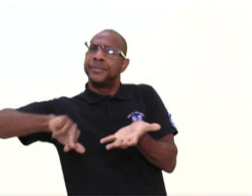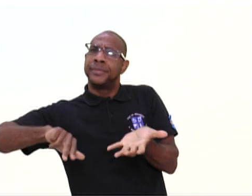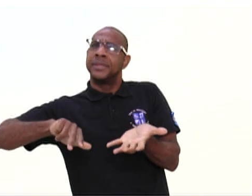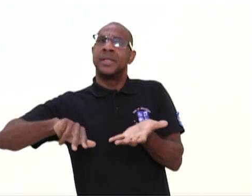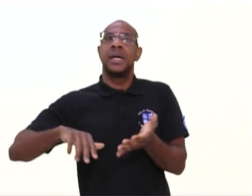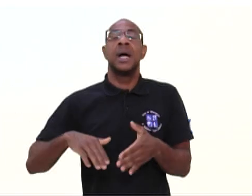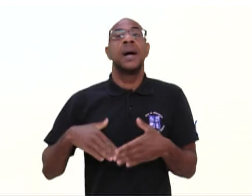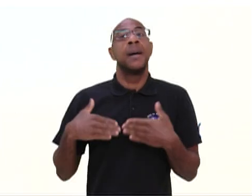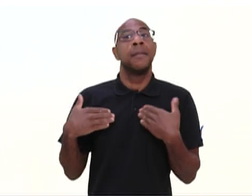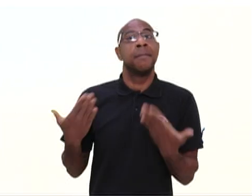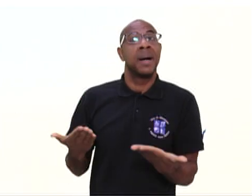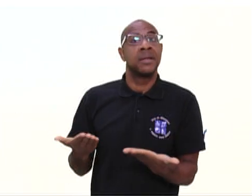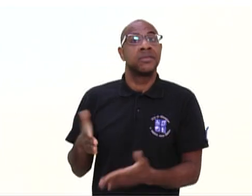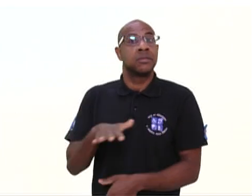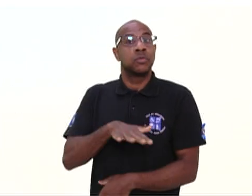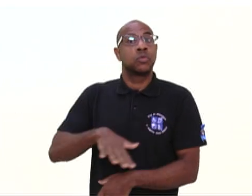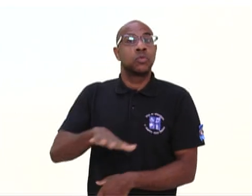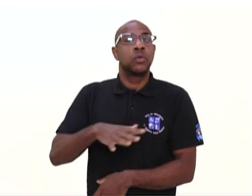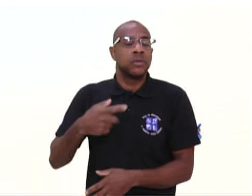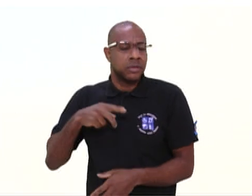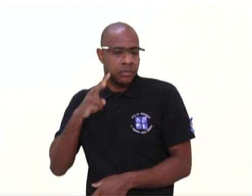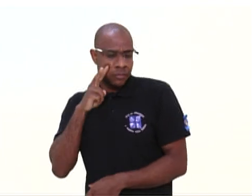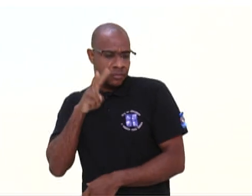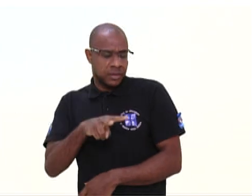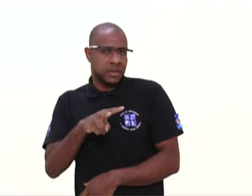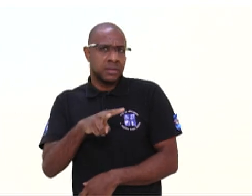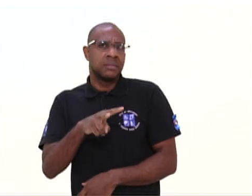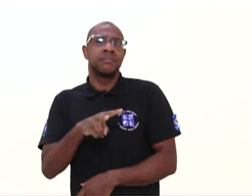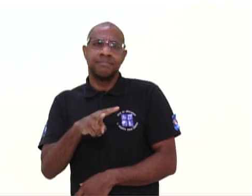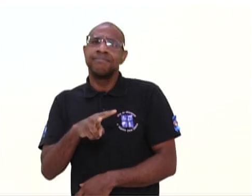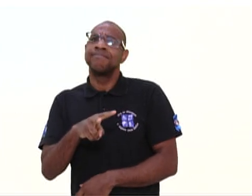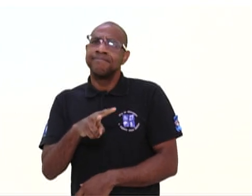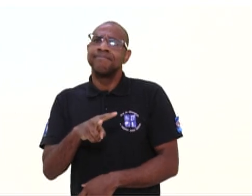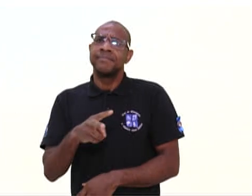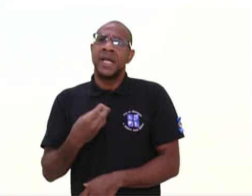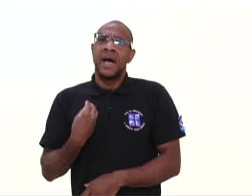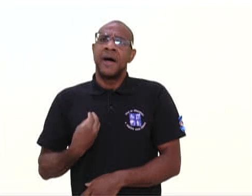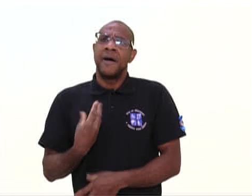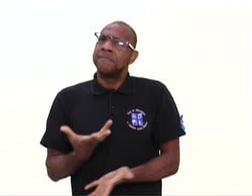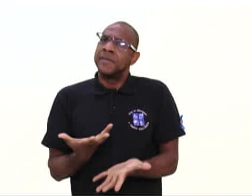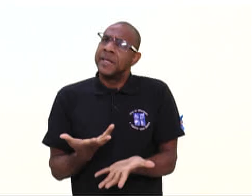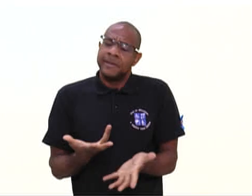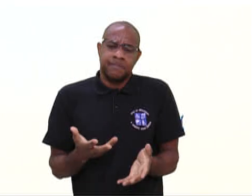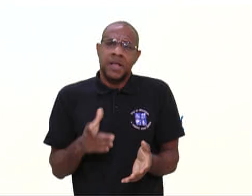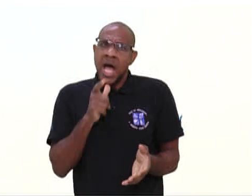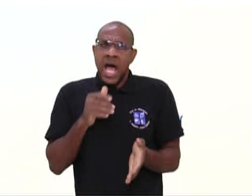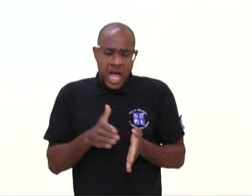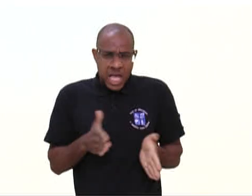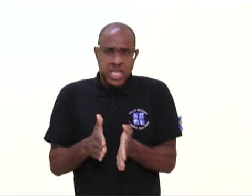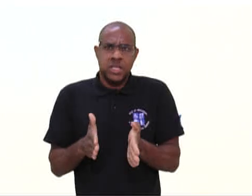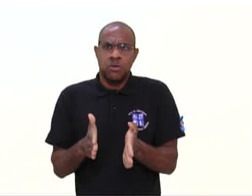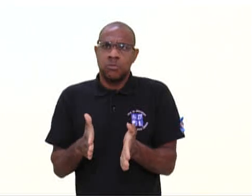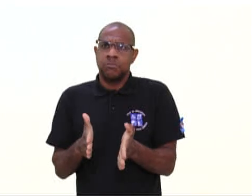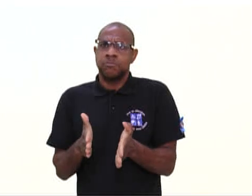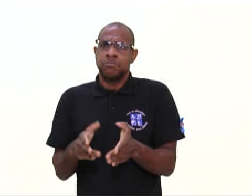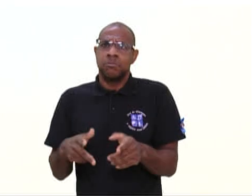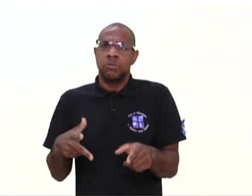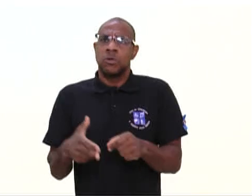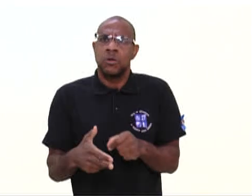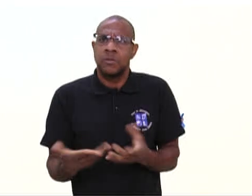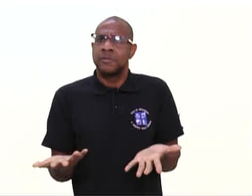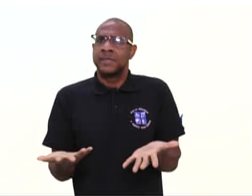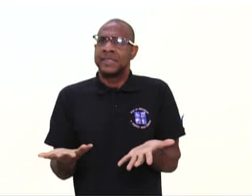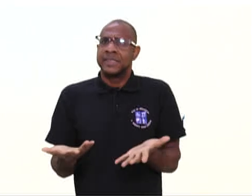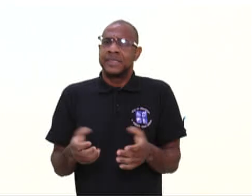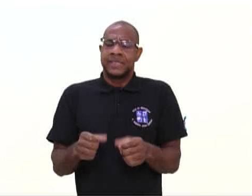tenho visto, a gente cuja vida se interrompe quando os rios. Atividade 2. A partir da